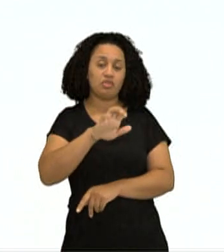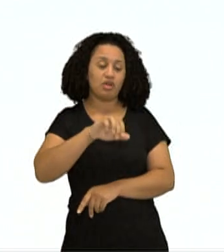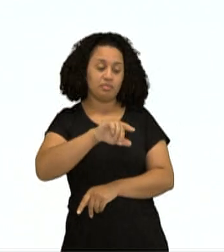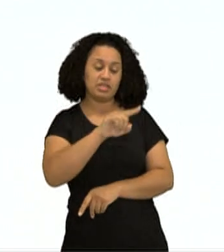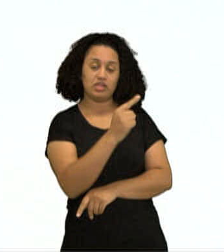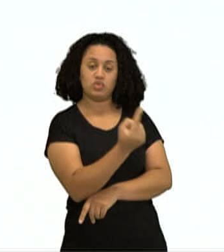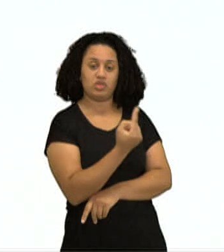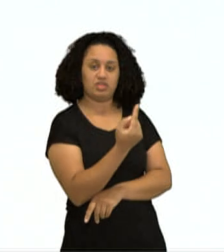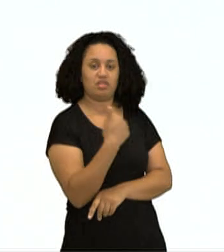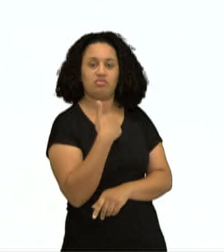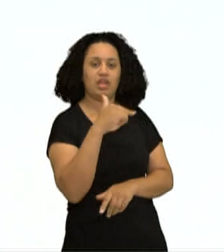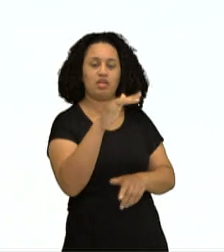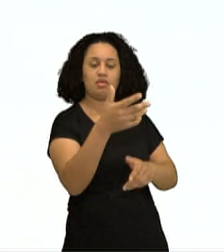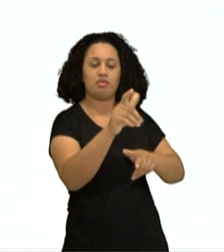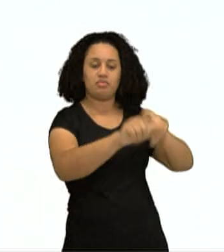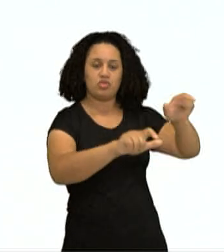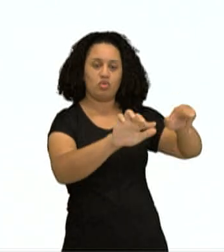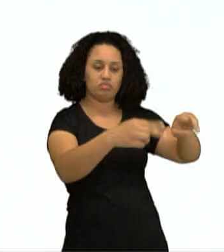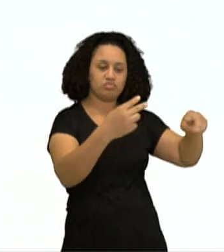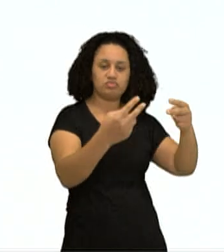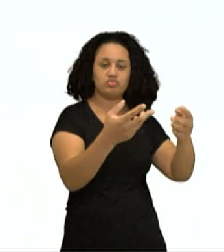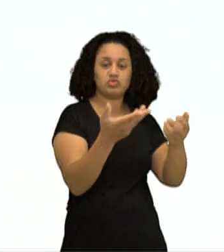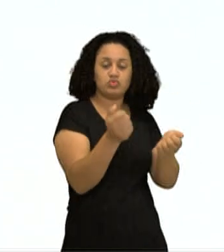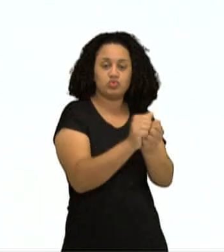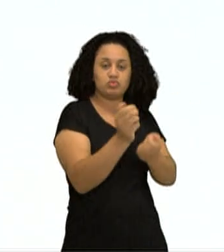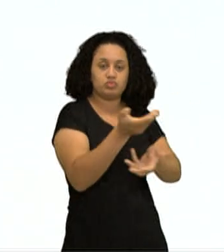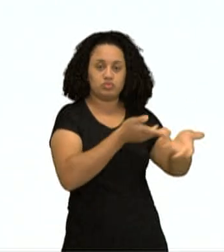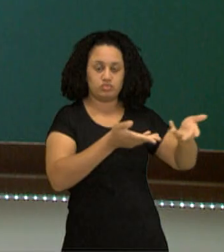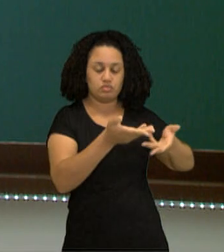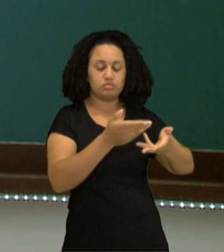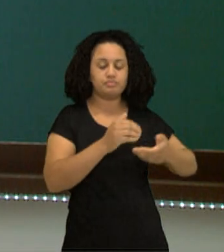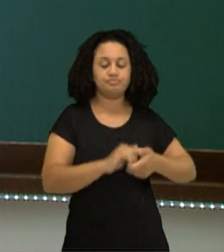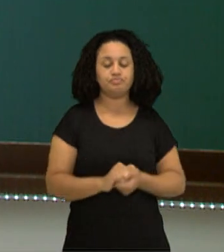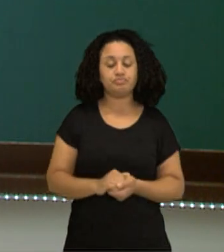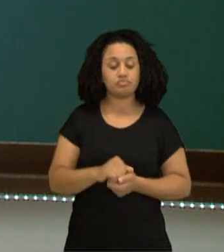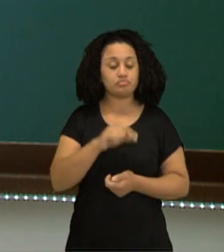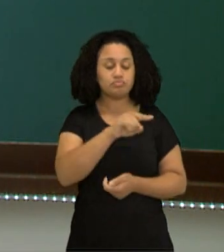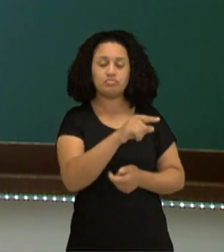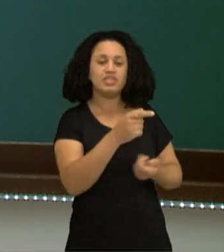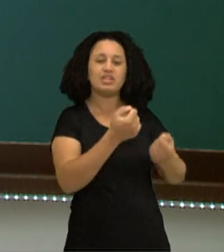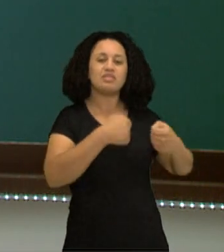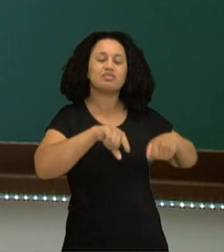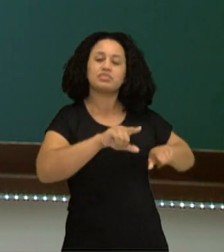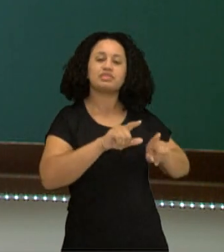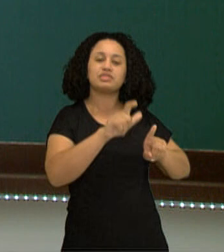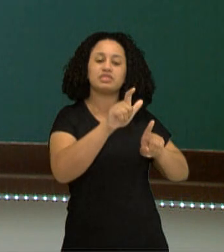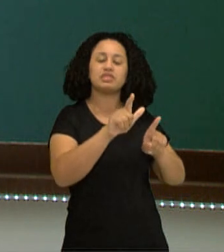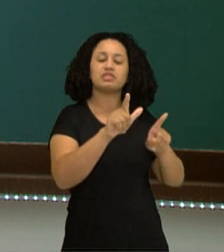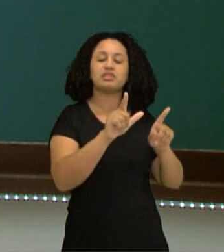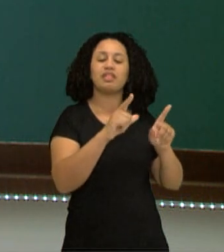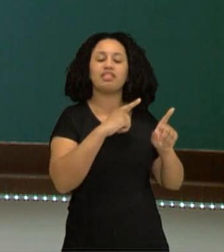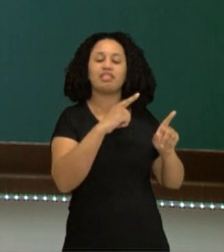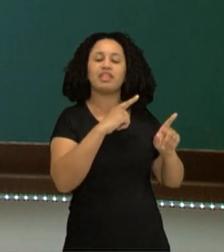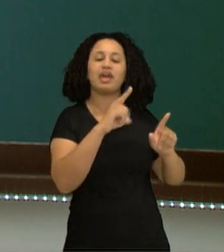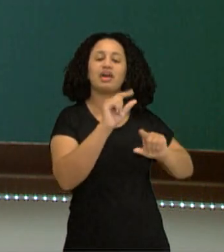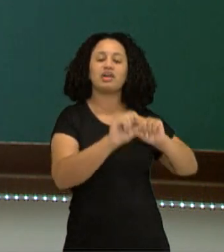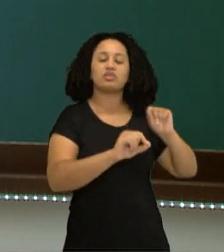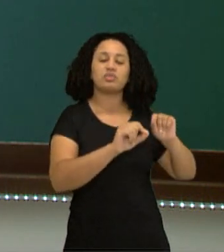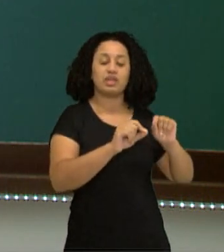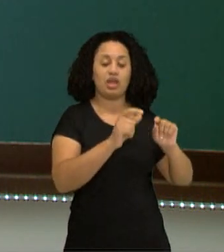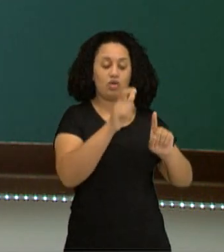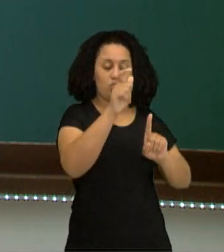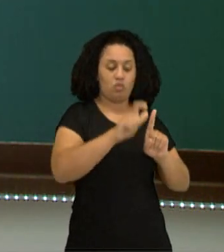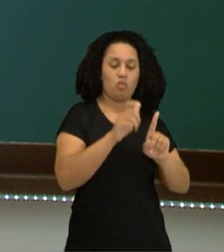do público. Então, no happening, enquanto na performance, você não necessariamente precisa de um